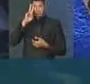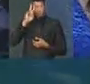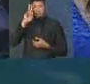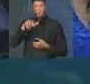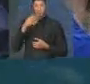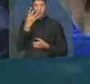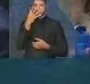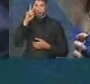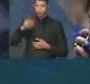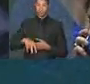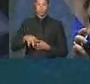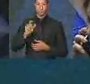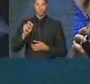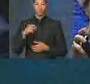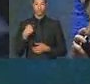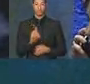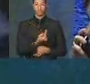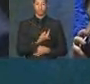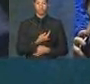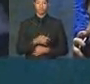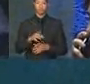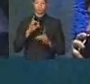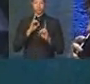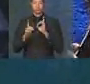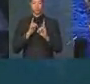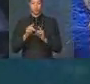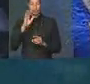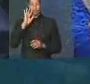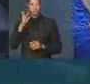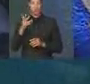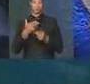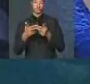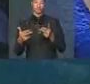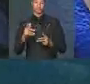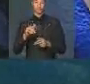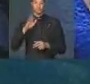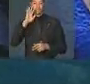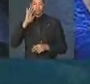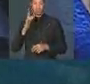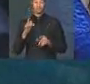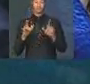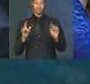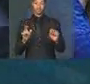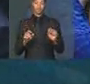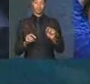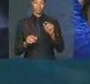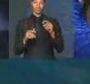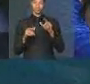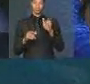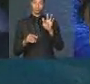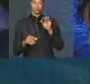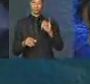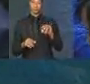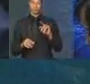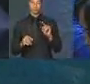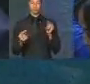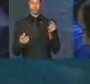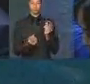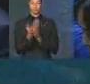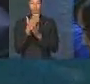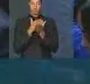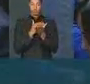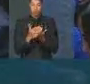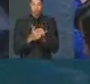a quarta vez que a gente discute a tal resolução resolução essa que foi a oposição que